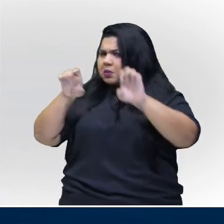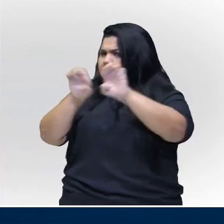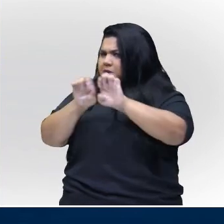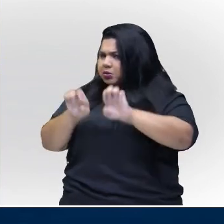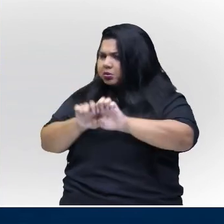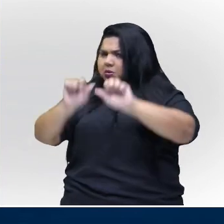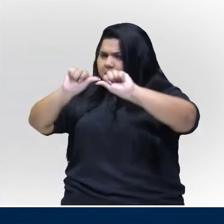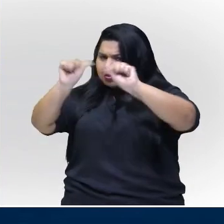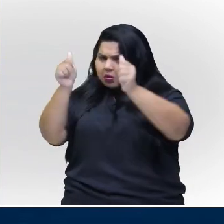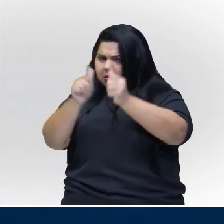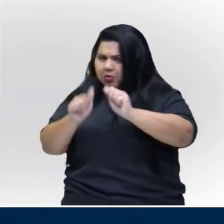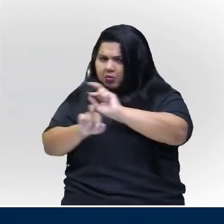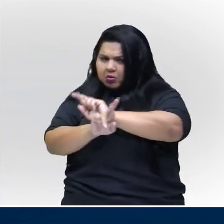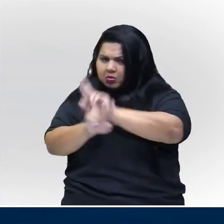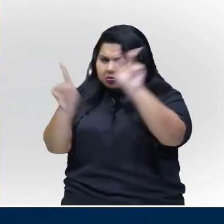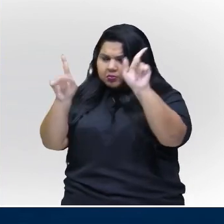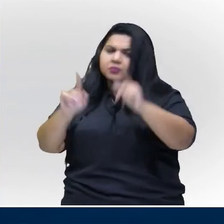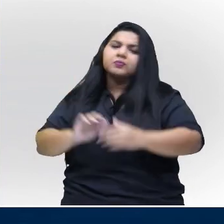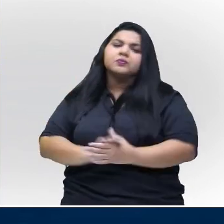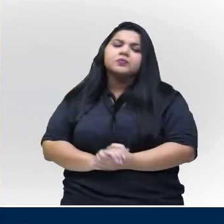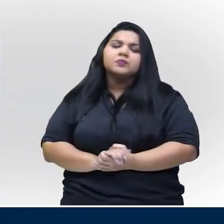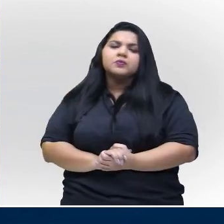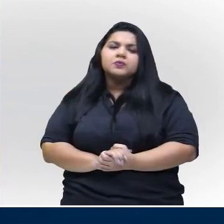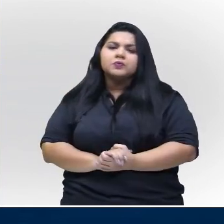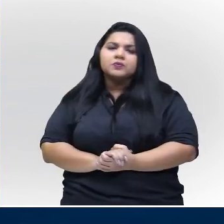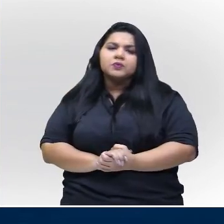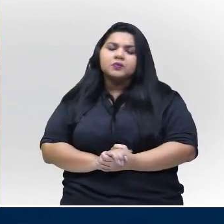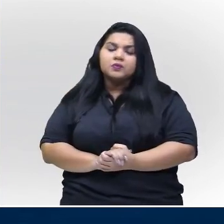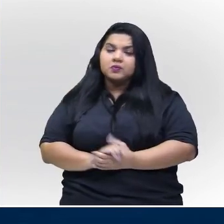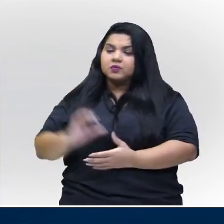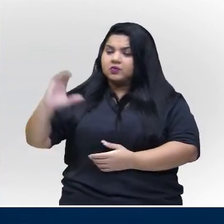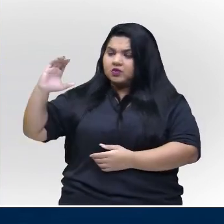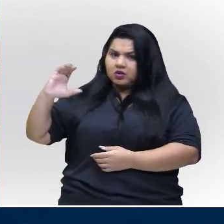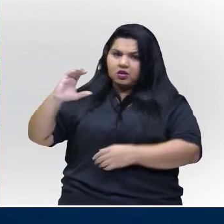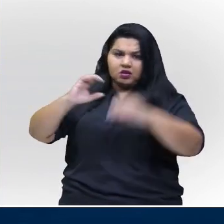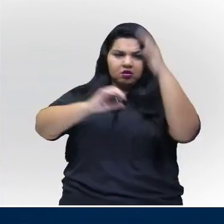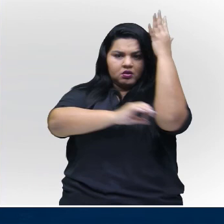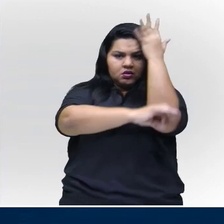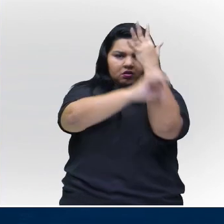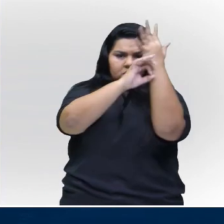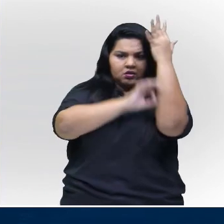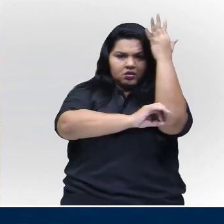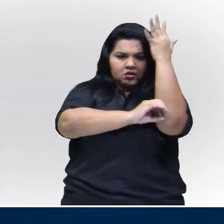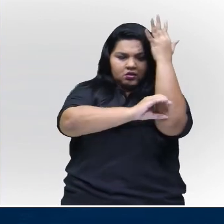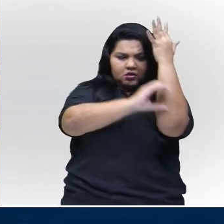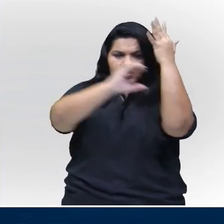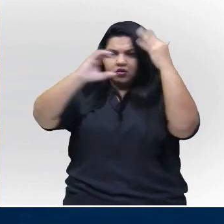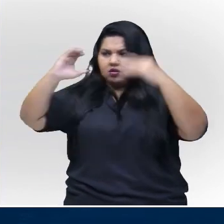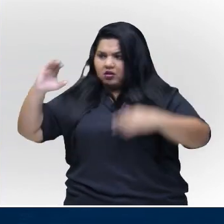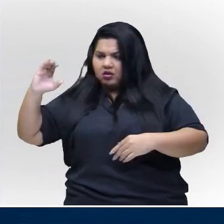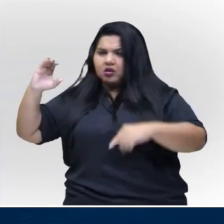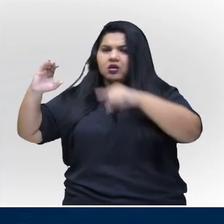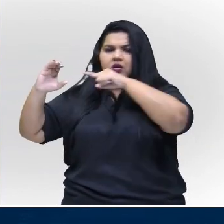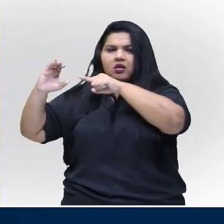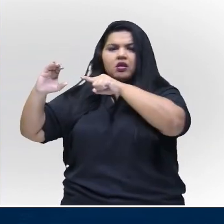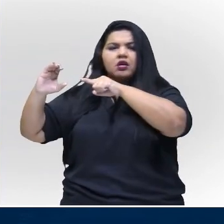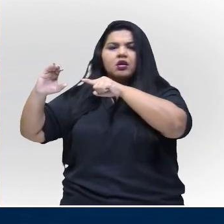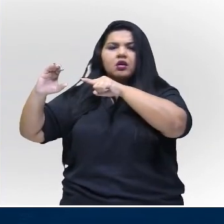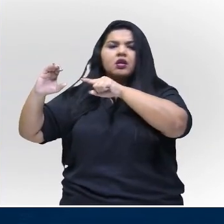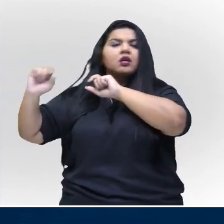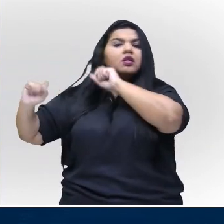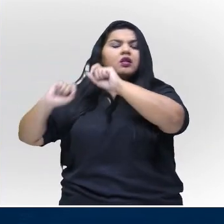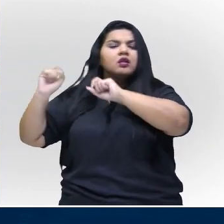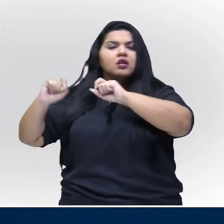diferenciada para a célula vegetal. Além disso, né, a célula vegetal ela possui aqui esse vacúolo, né, um